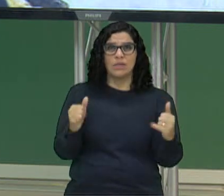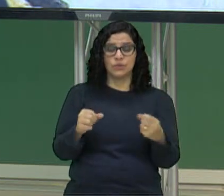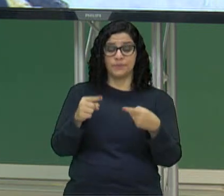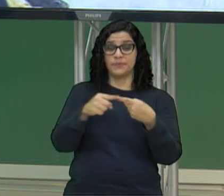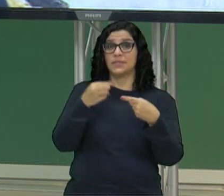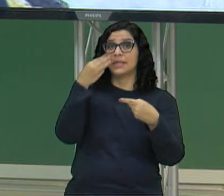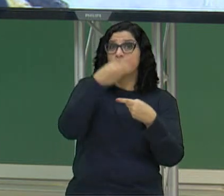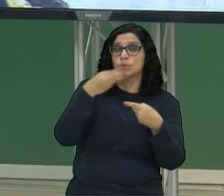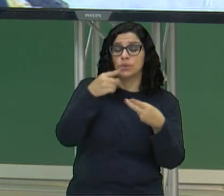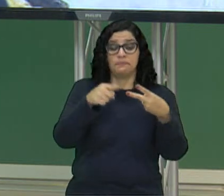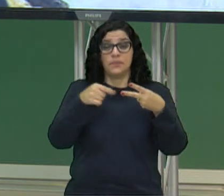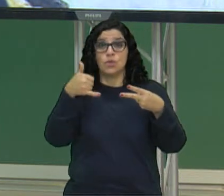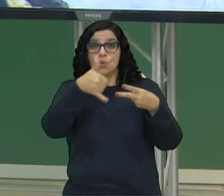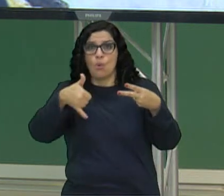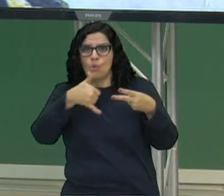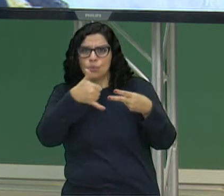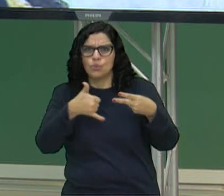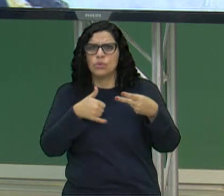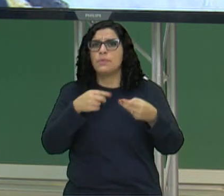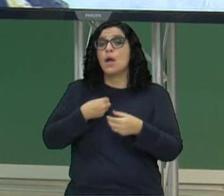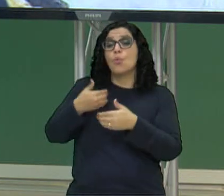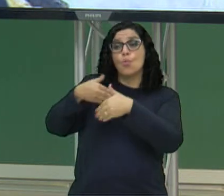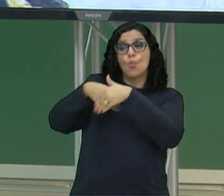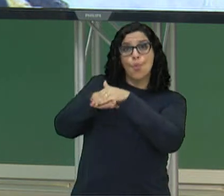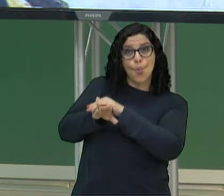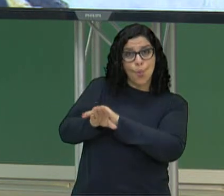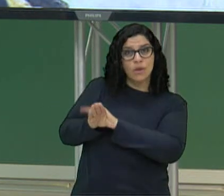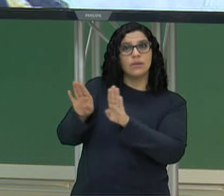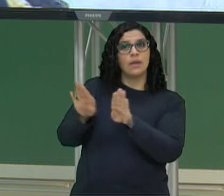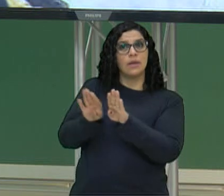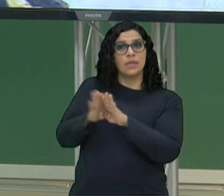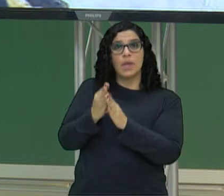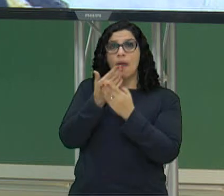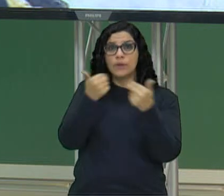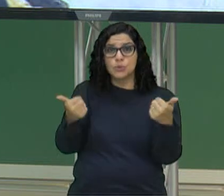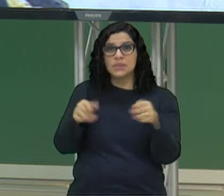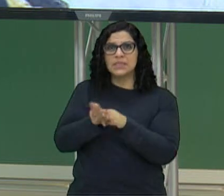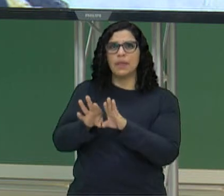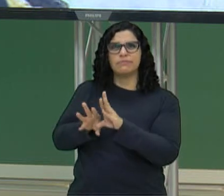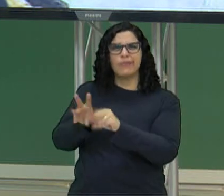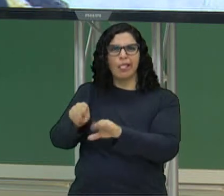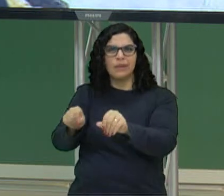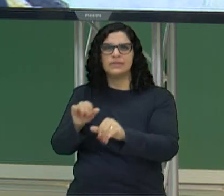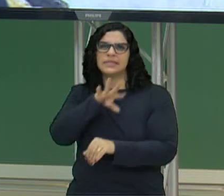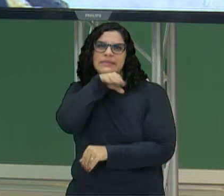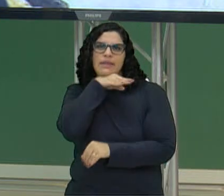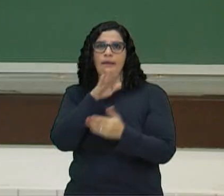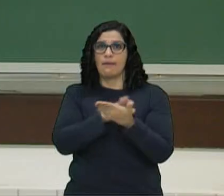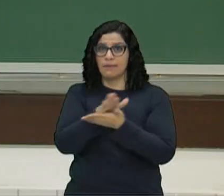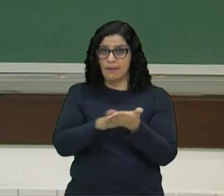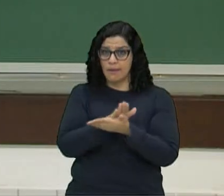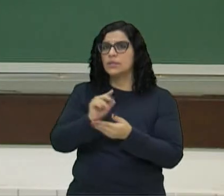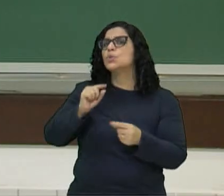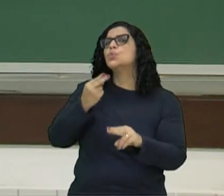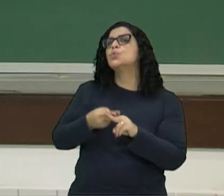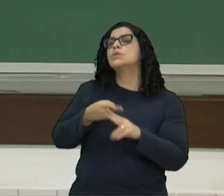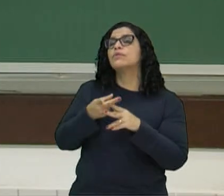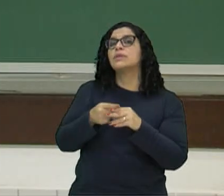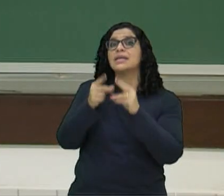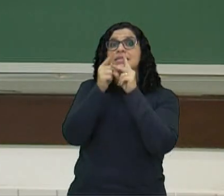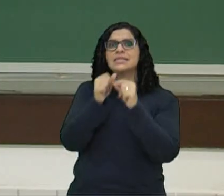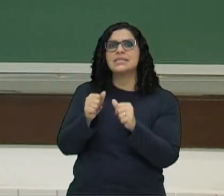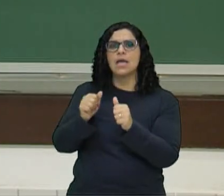açúcares e gorduras. Para conservar, ou seja, para micro-organismos não degradarem aquela comida, fungos e bactérias, eles adicionavam